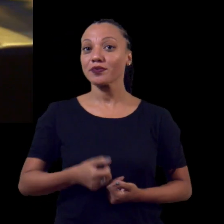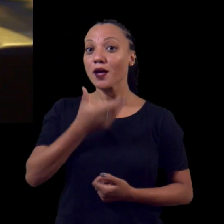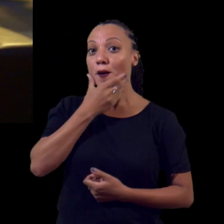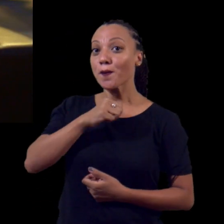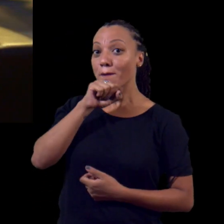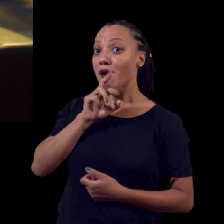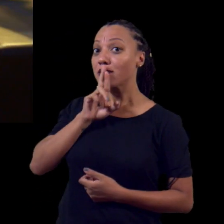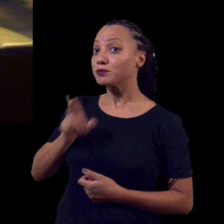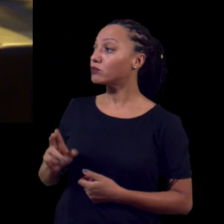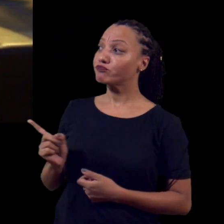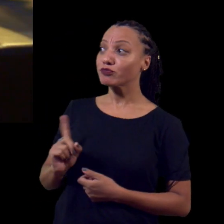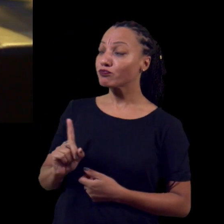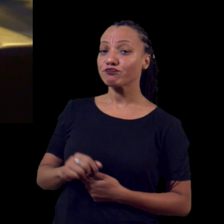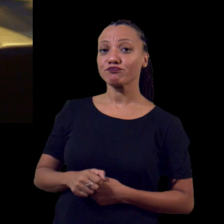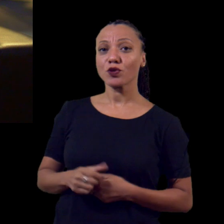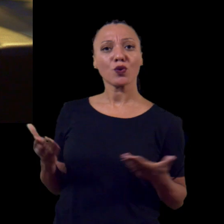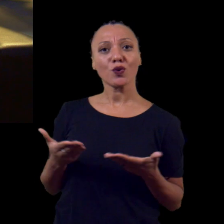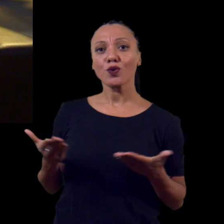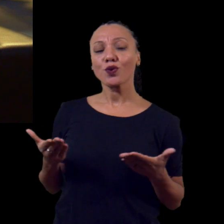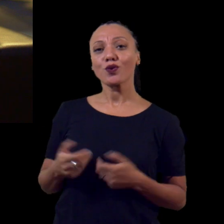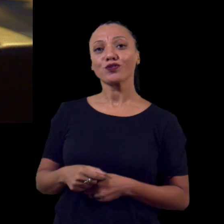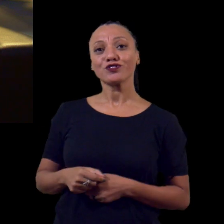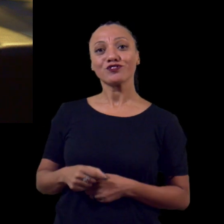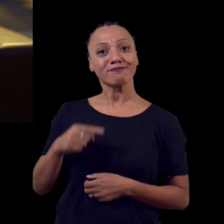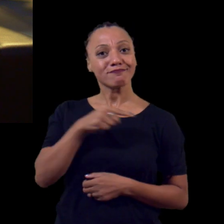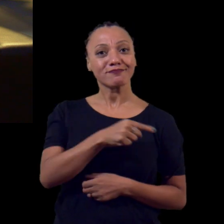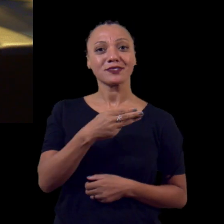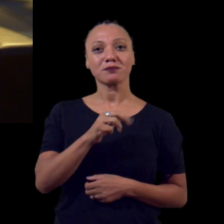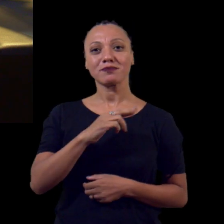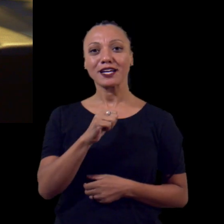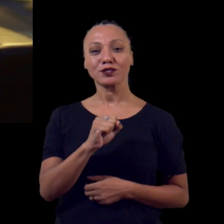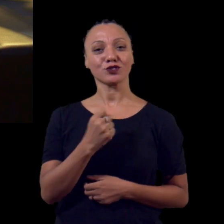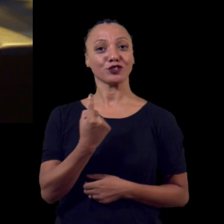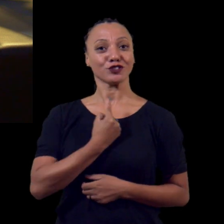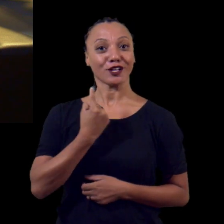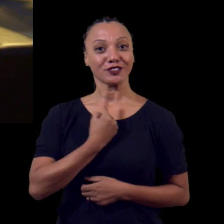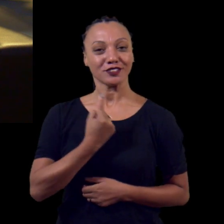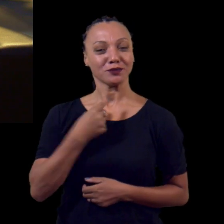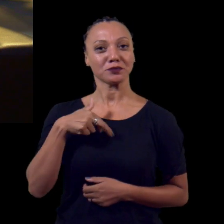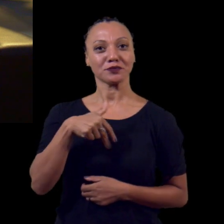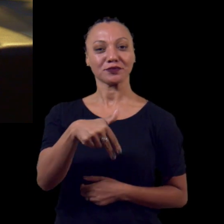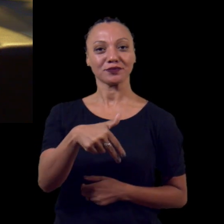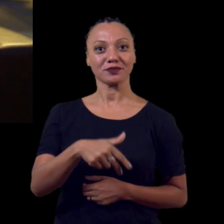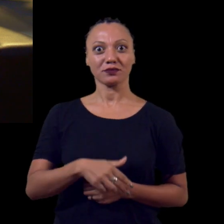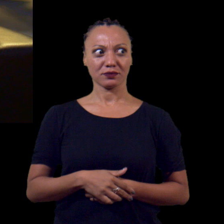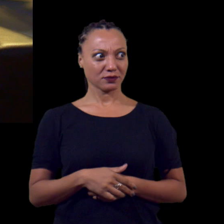não, hoje quem vai o Marco, sozinho. O